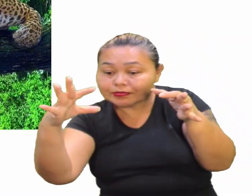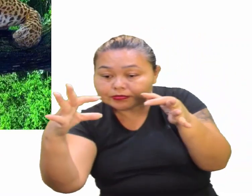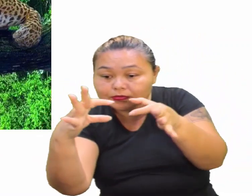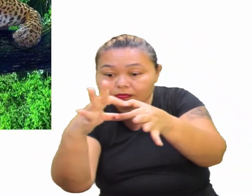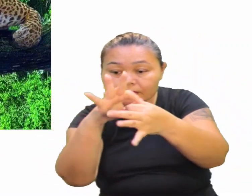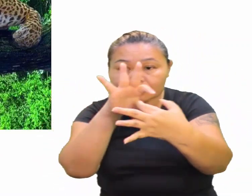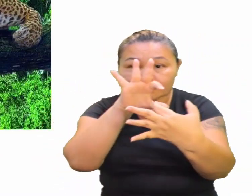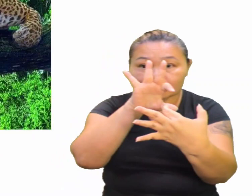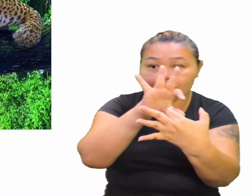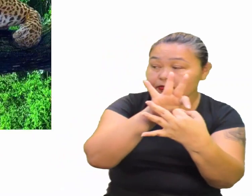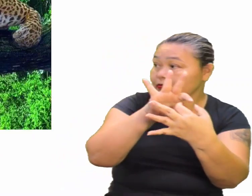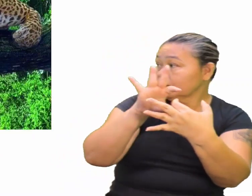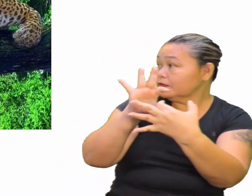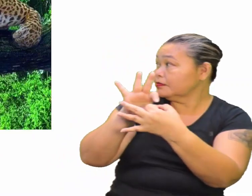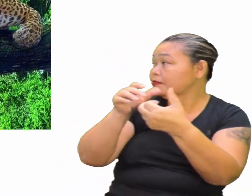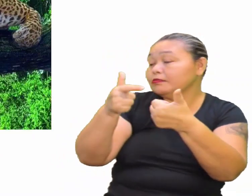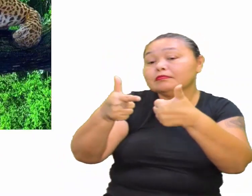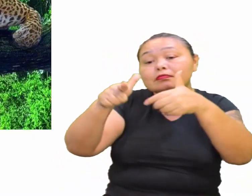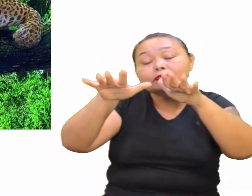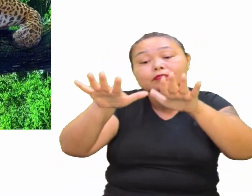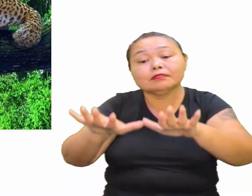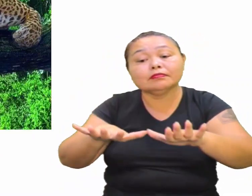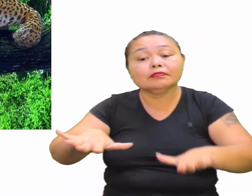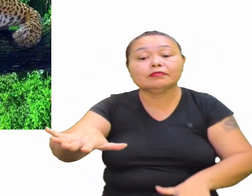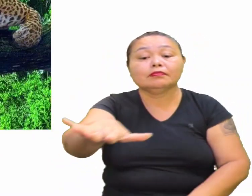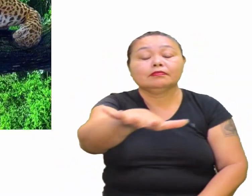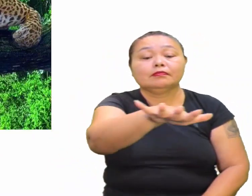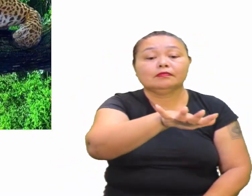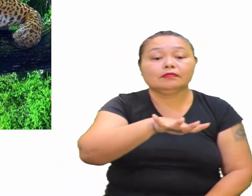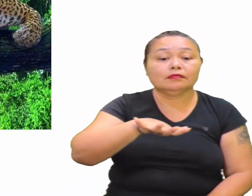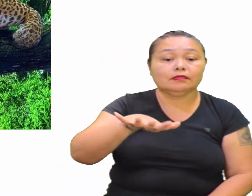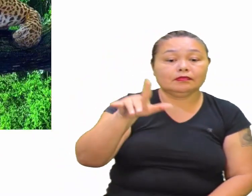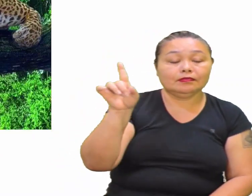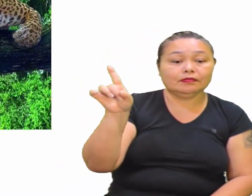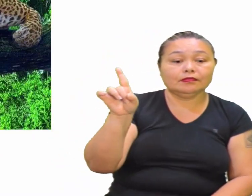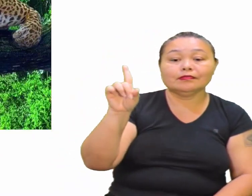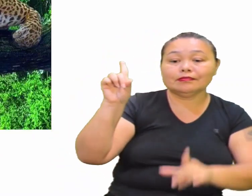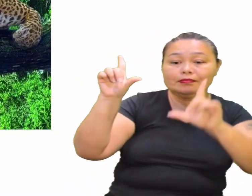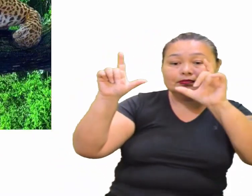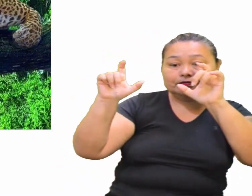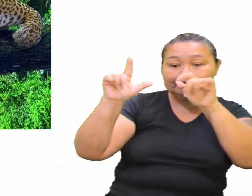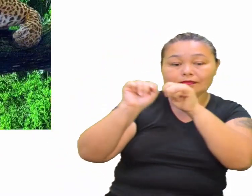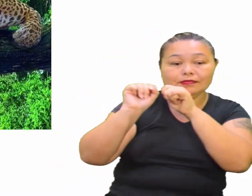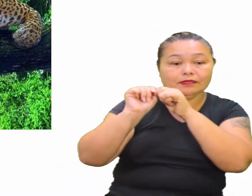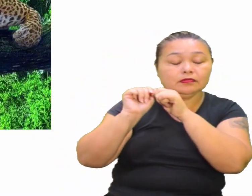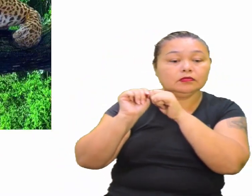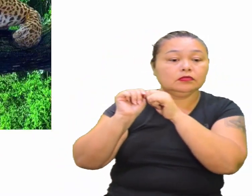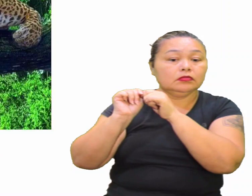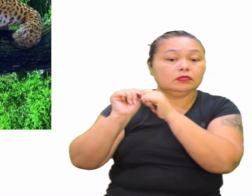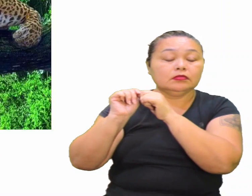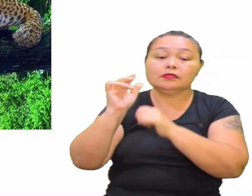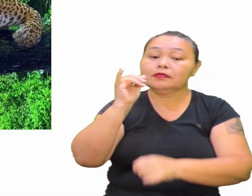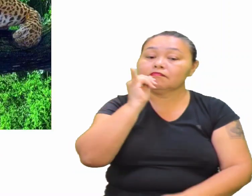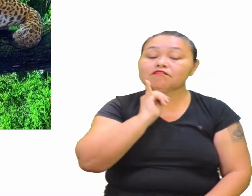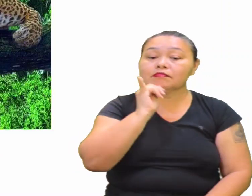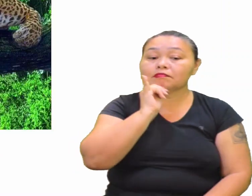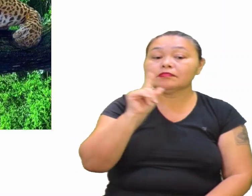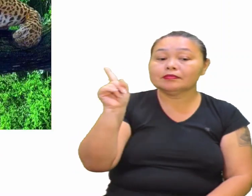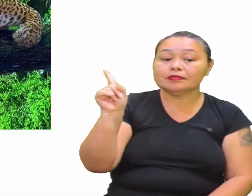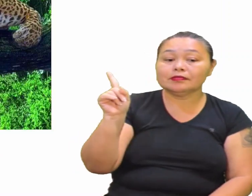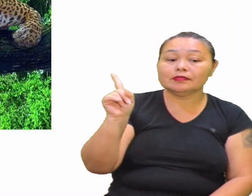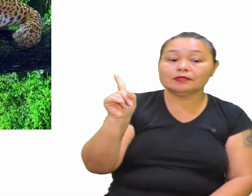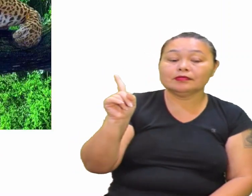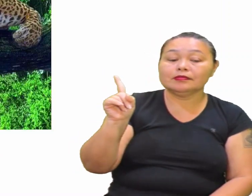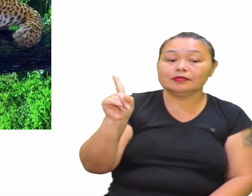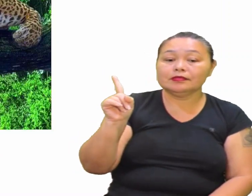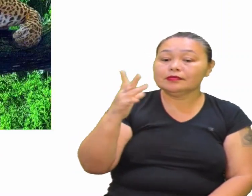agregadas, vivendo no mesmo meio. Né? E na foto a gente tem aí o exemplo